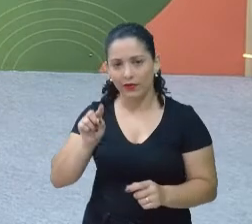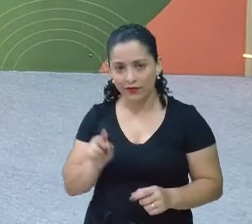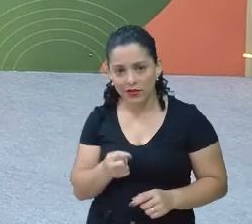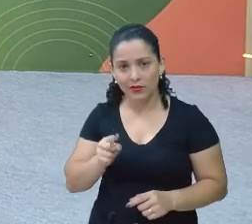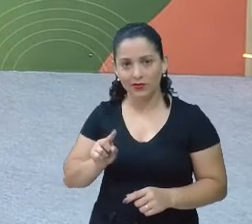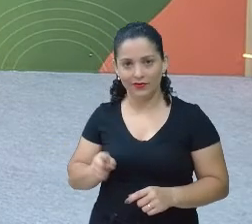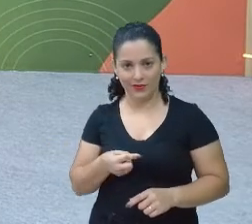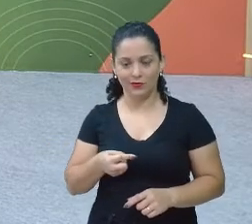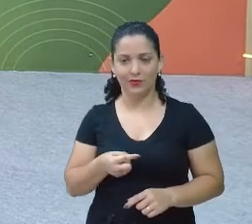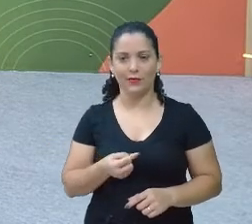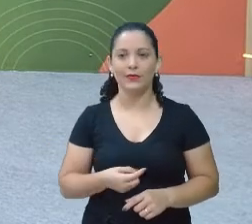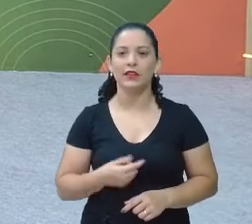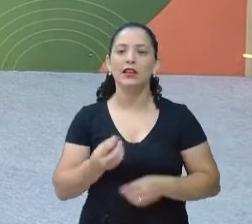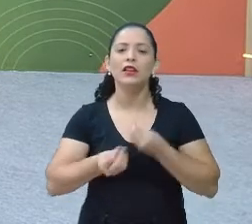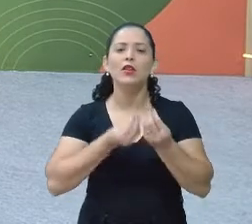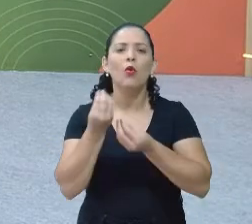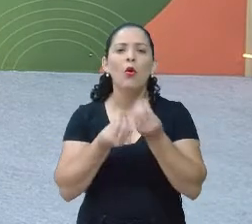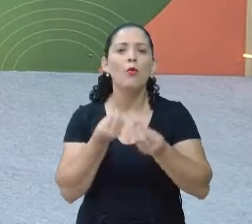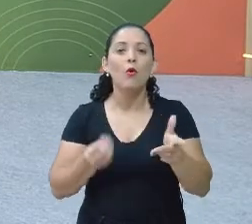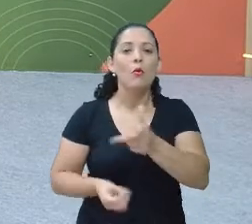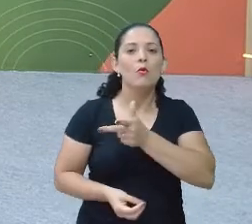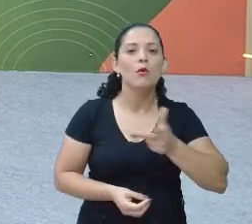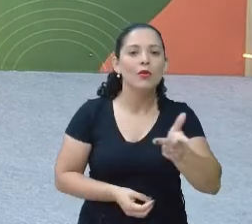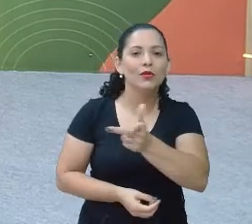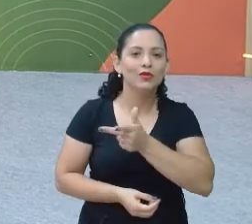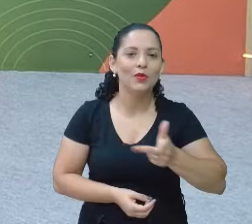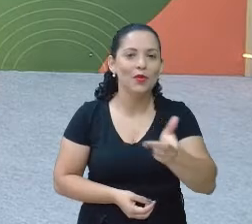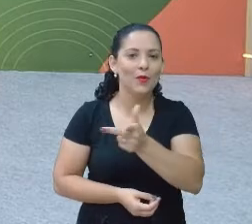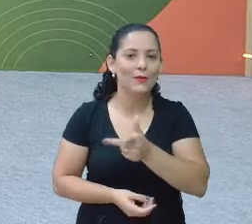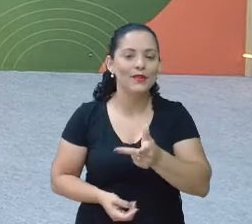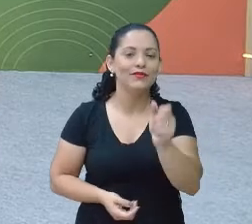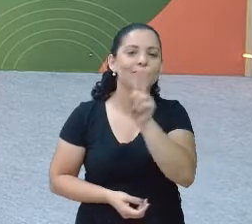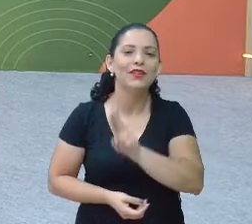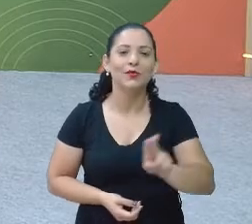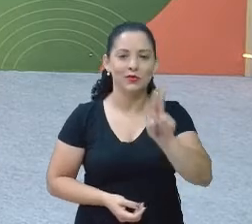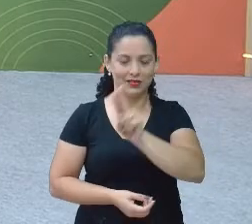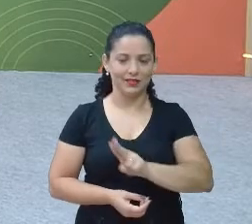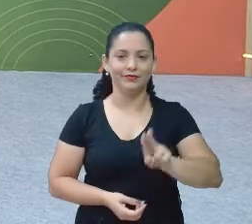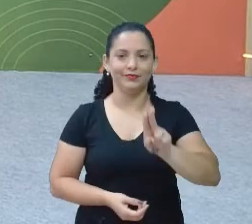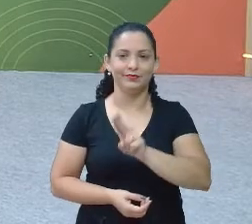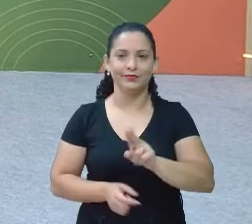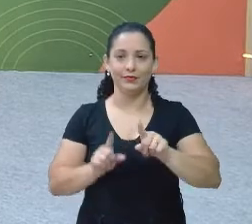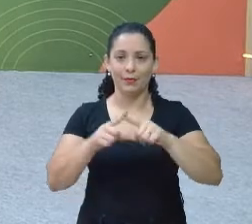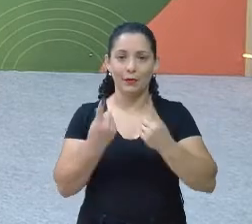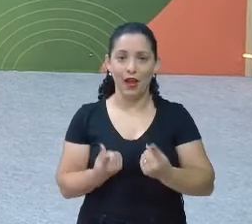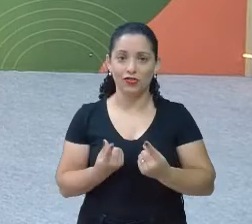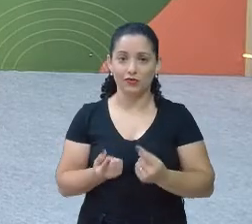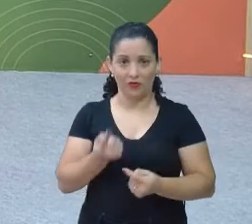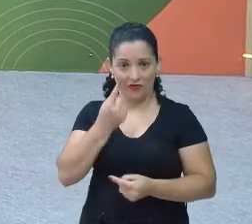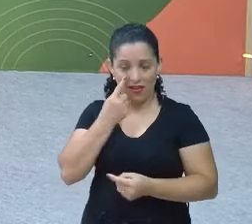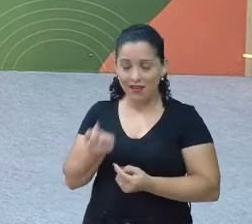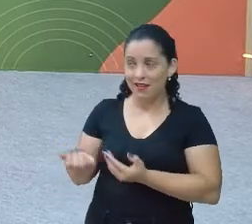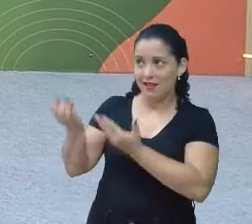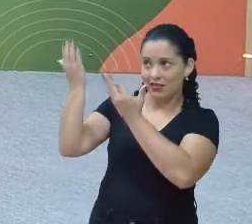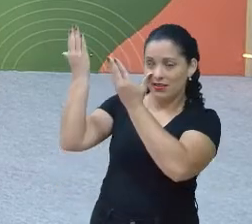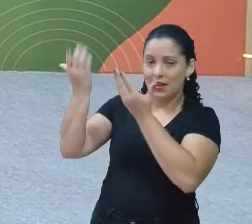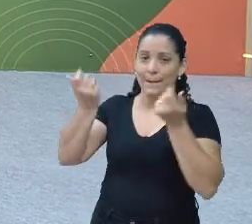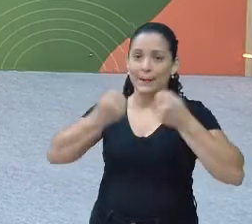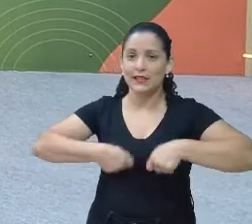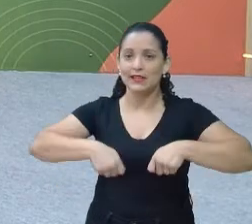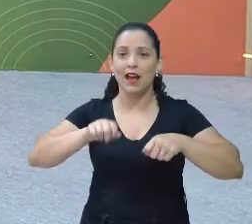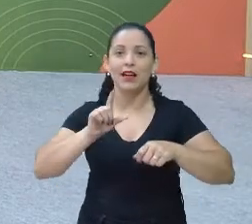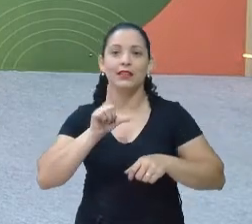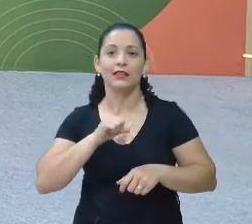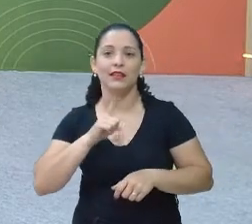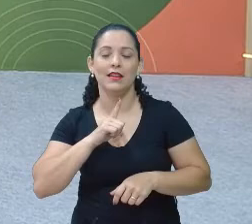utilizado. They, she, por aí vai. Só que quando chegar aqui no I, você tem que ter um pouquinho de cuidado.